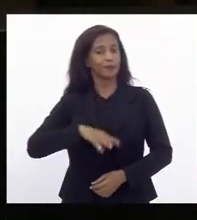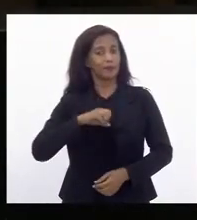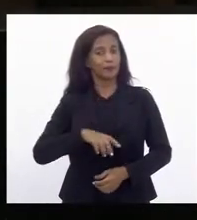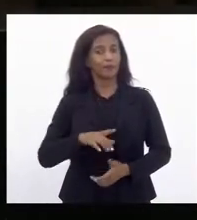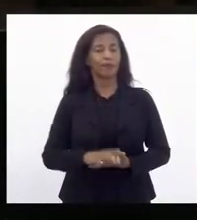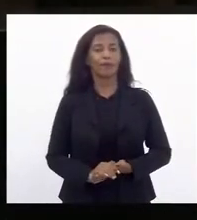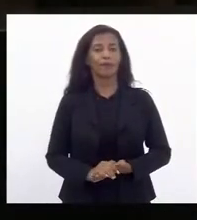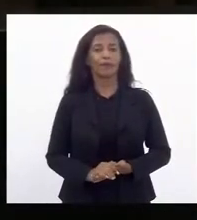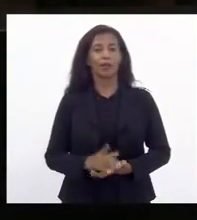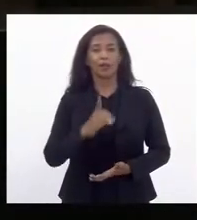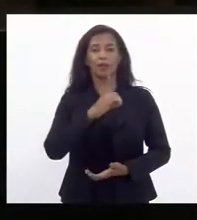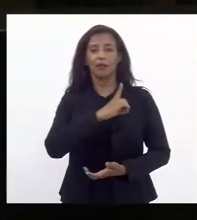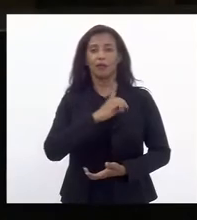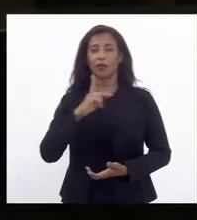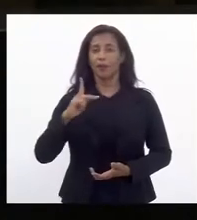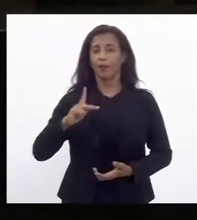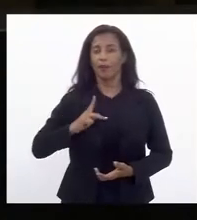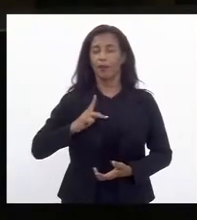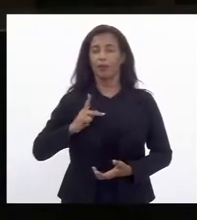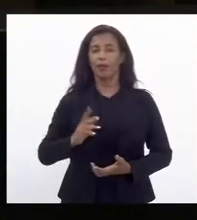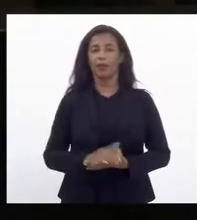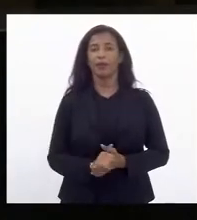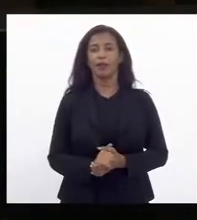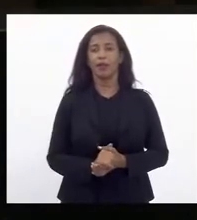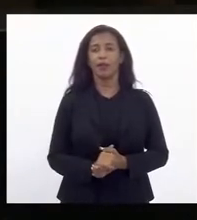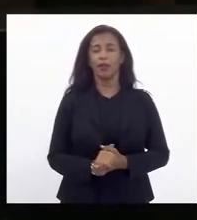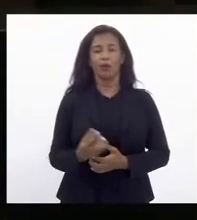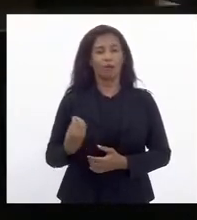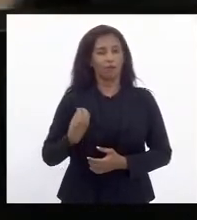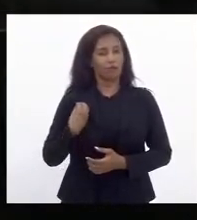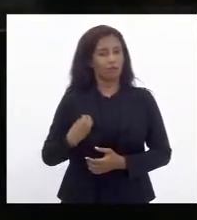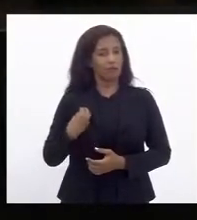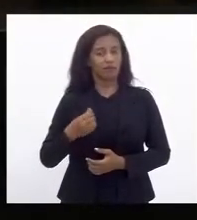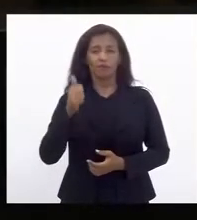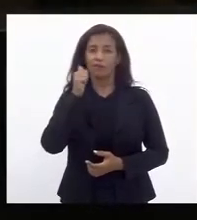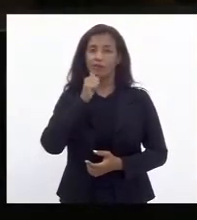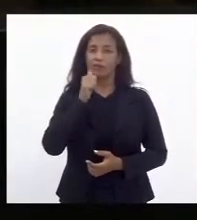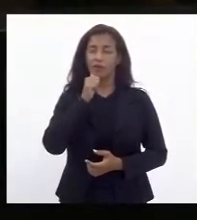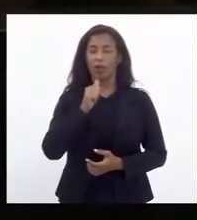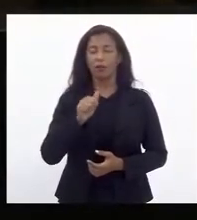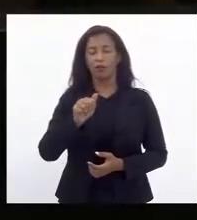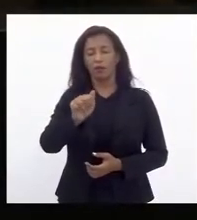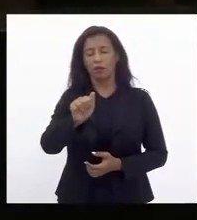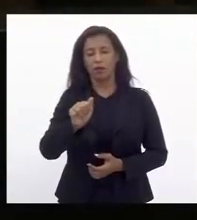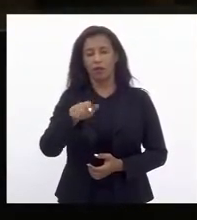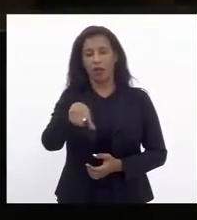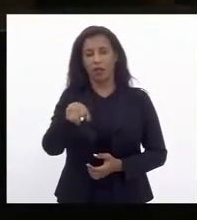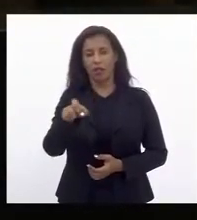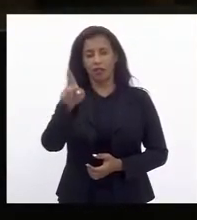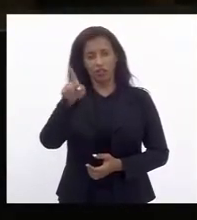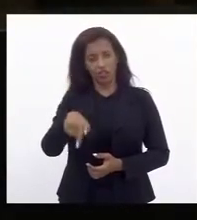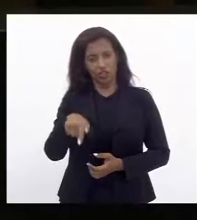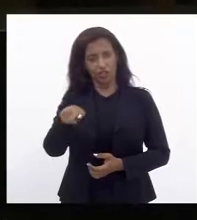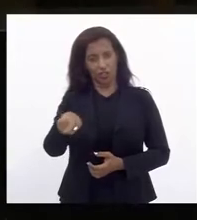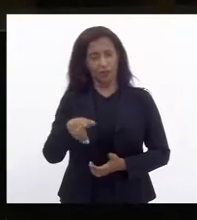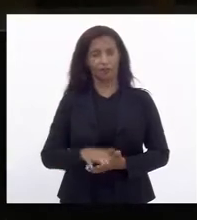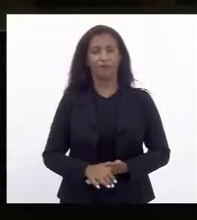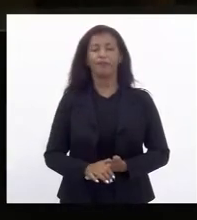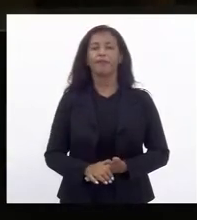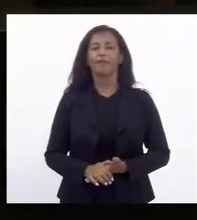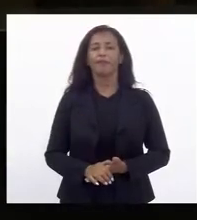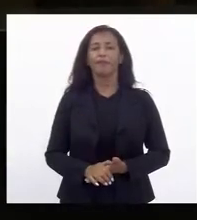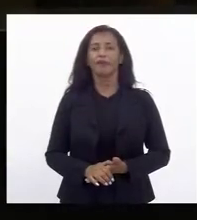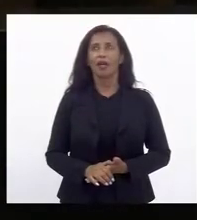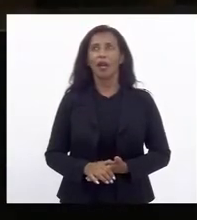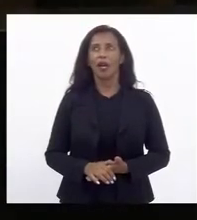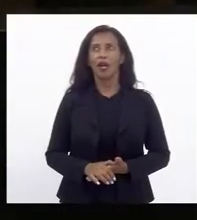na Defensoria Pública com a presença das mulheres de Axé. Essas mulheres que conduzem